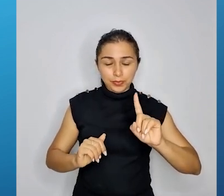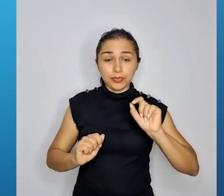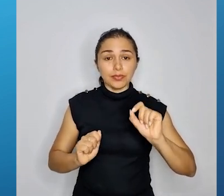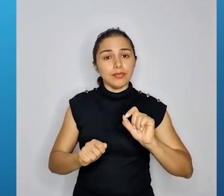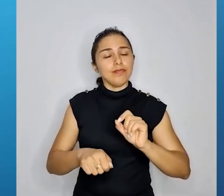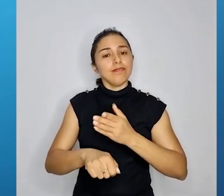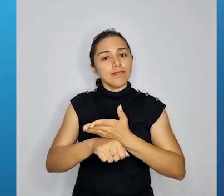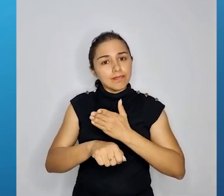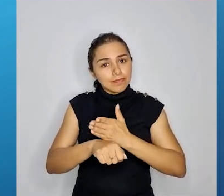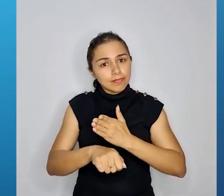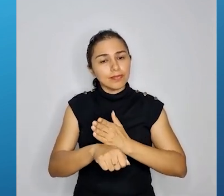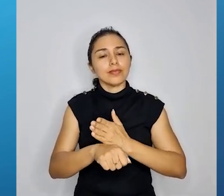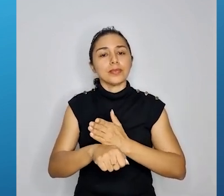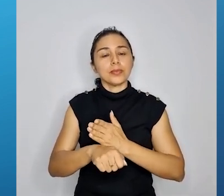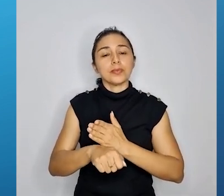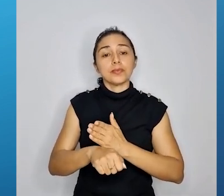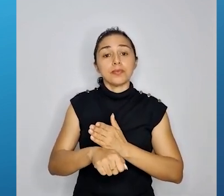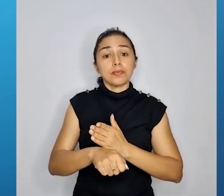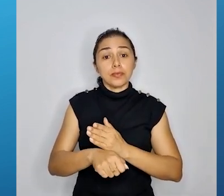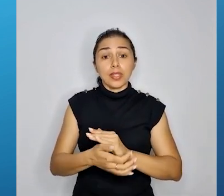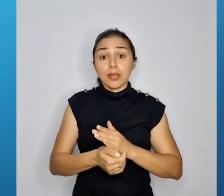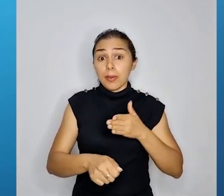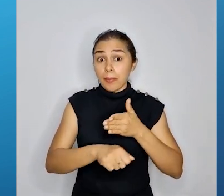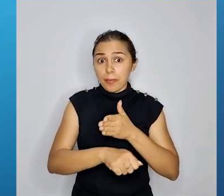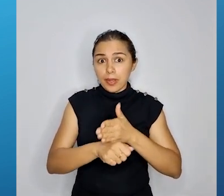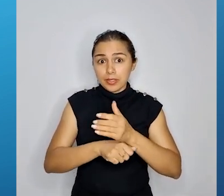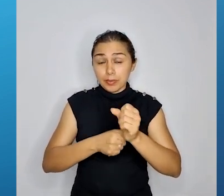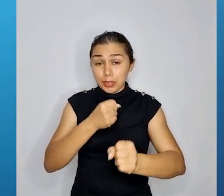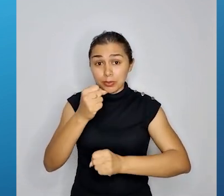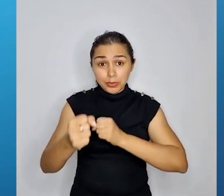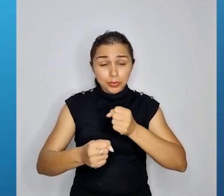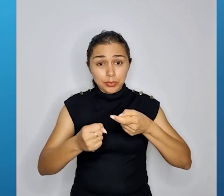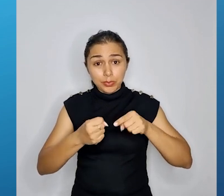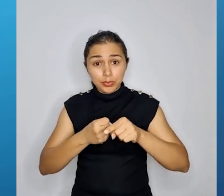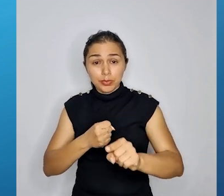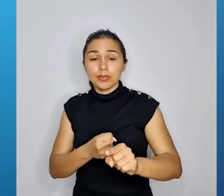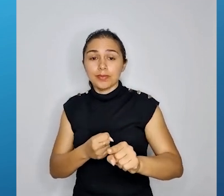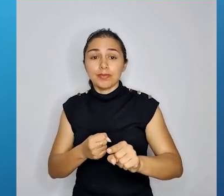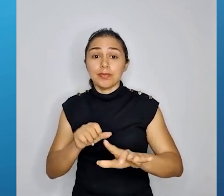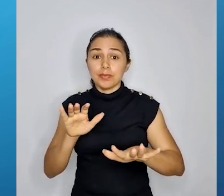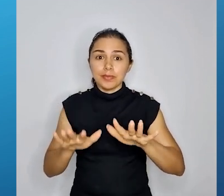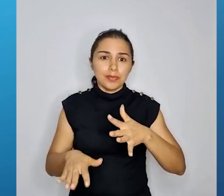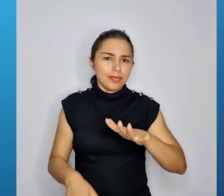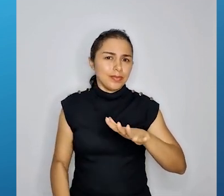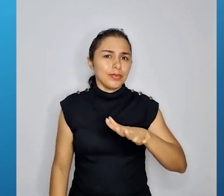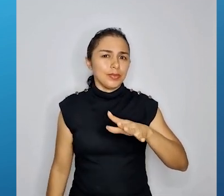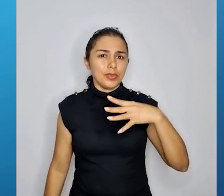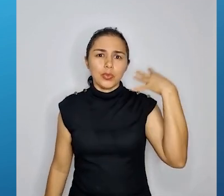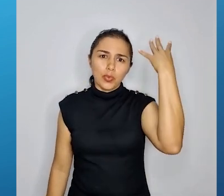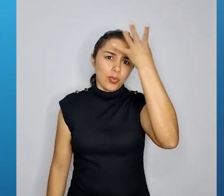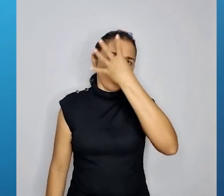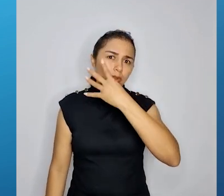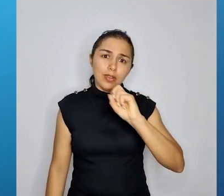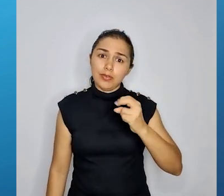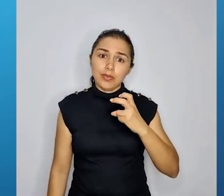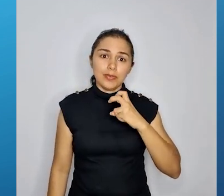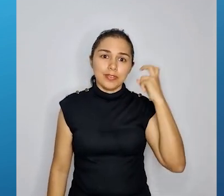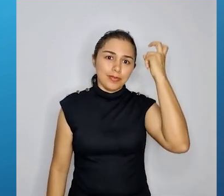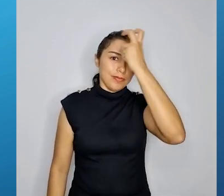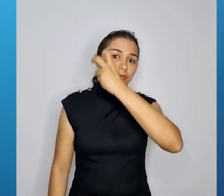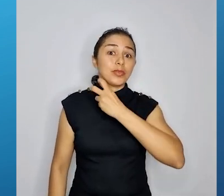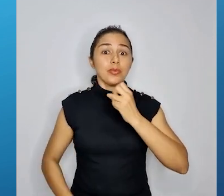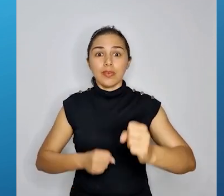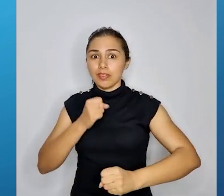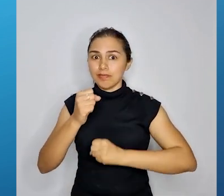se preparou para desenvolver ali uma maratona, inicialmente ele tem o tempo entre 4 e 5 horas